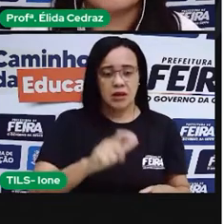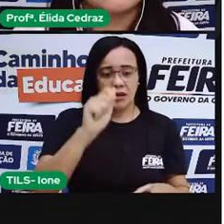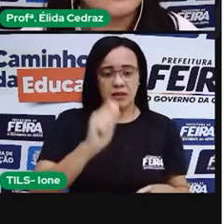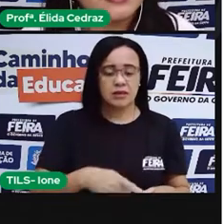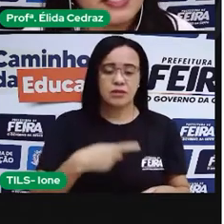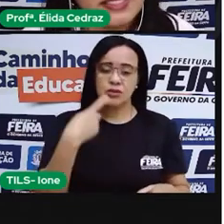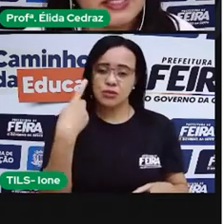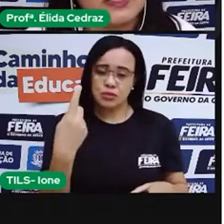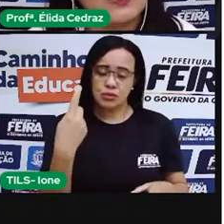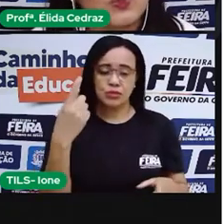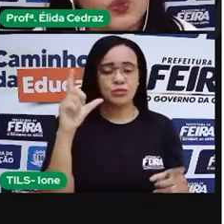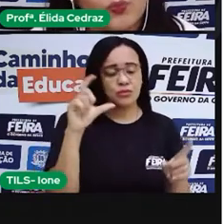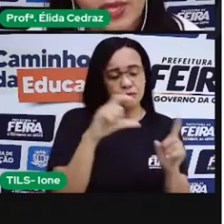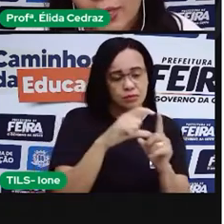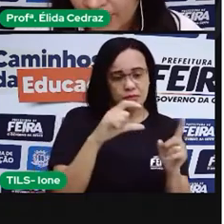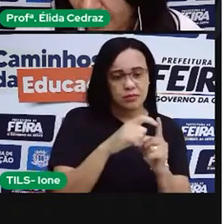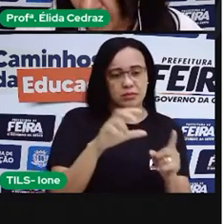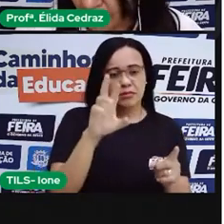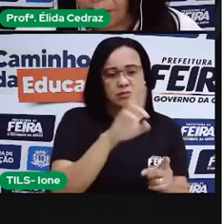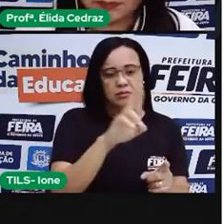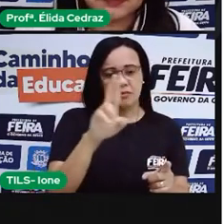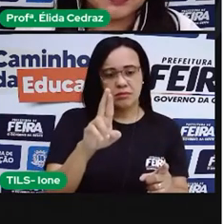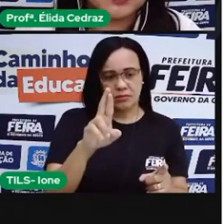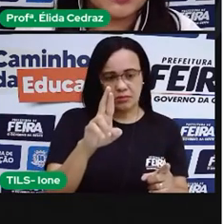palavra escrita com RR.